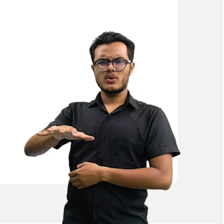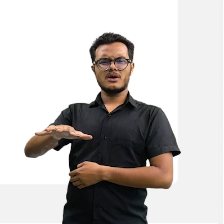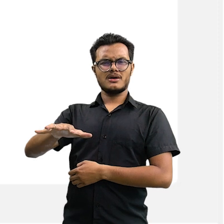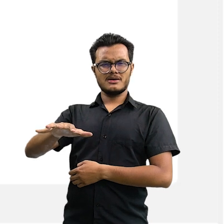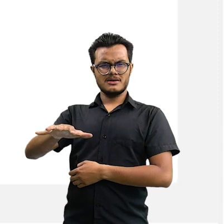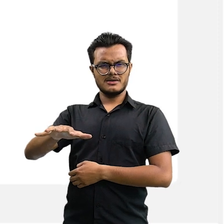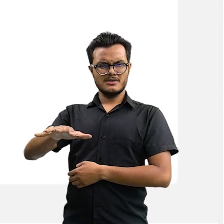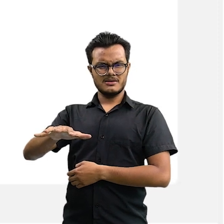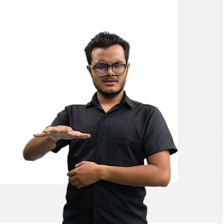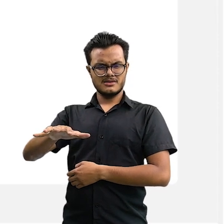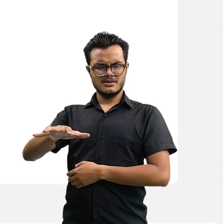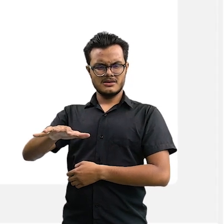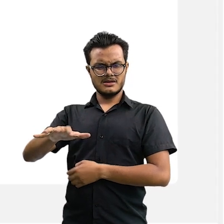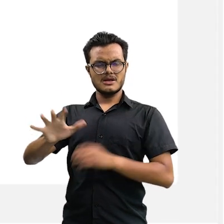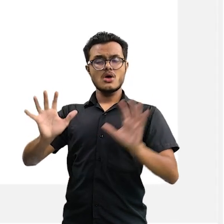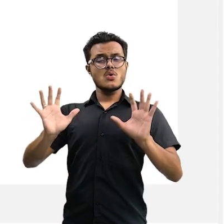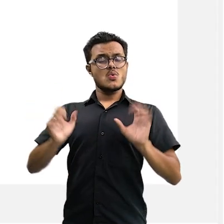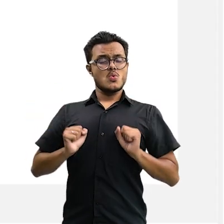alvéolo possui,